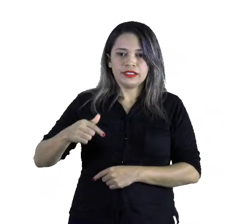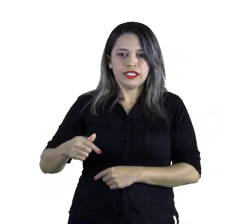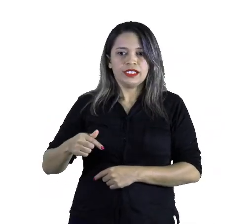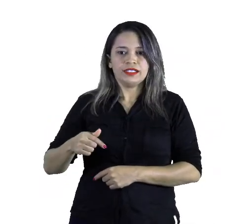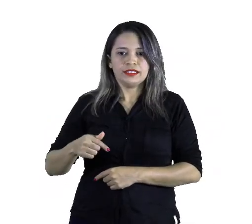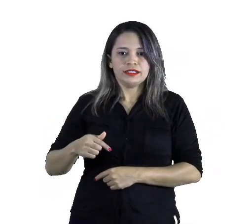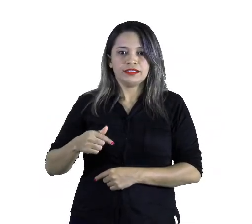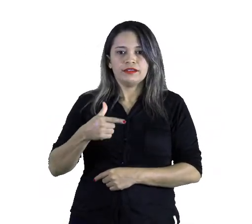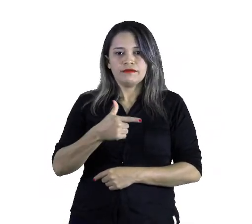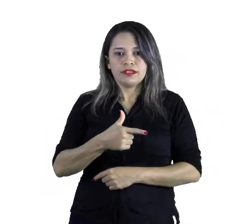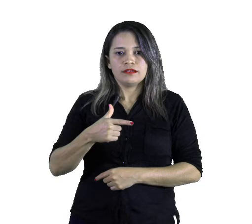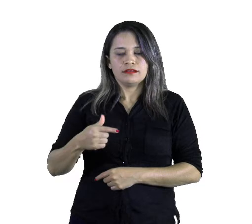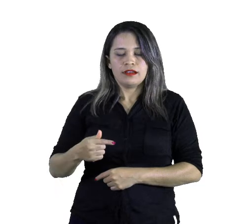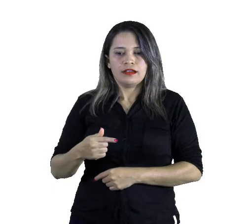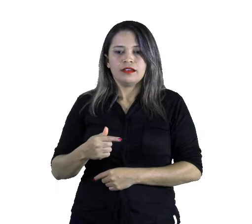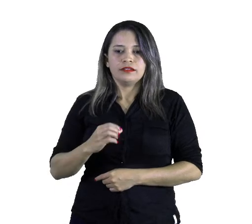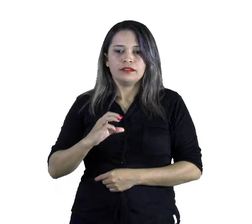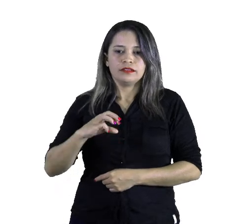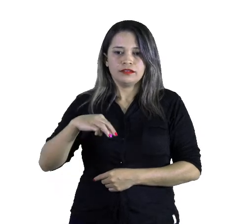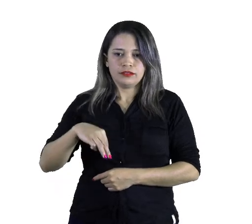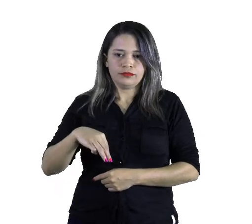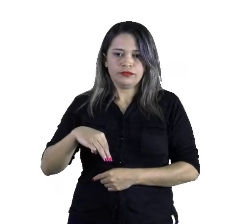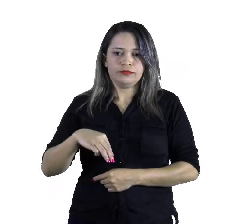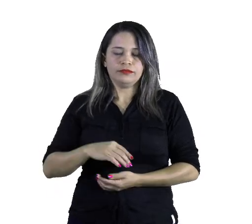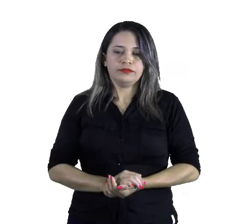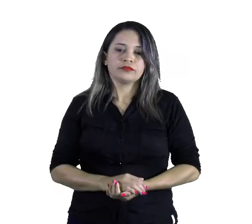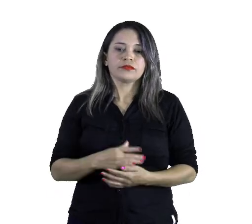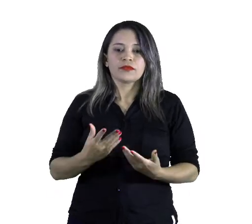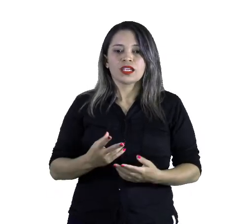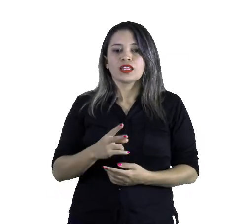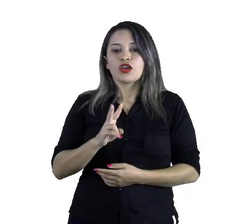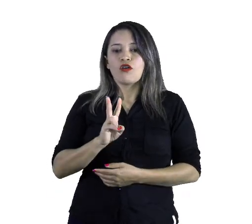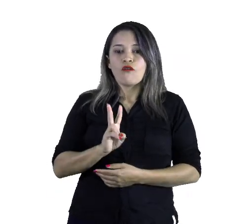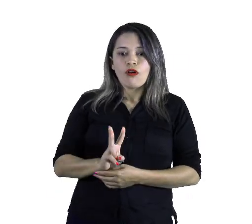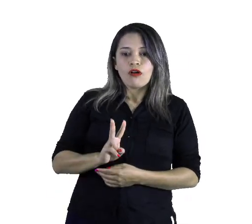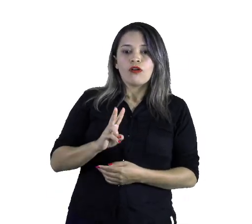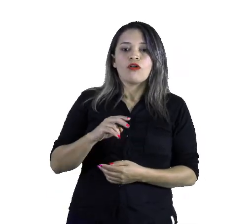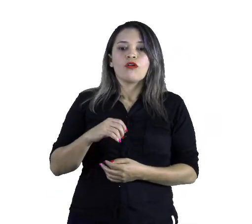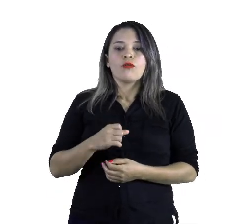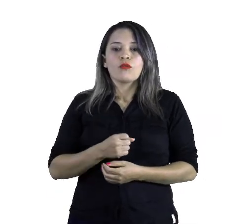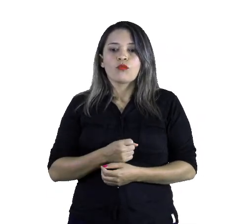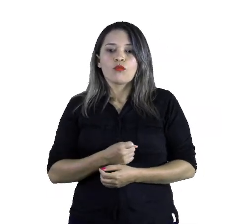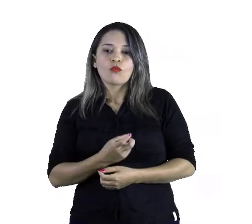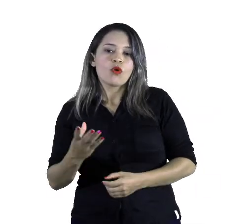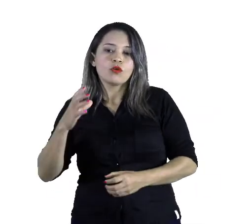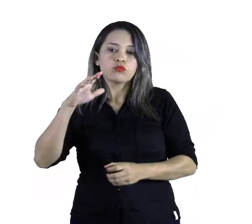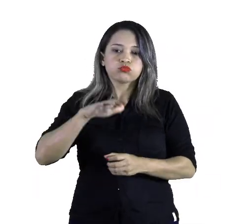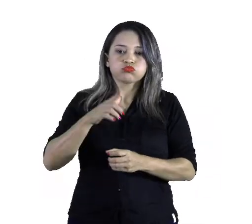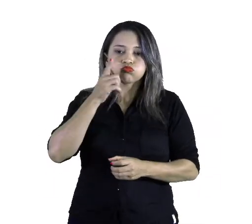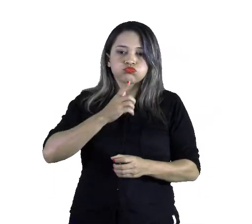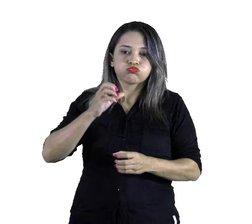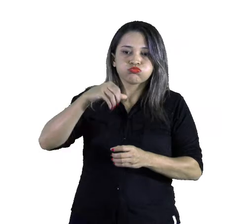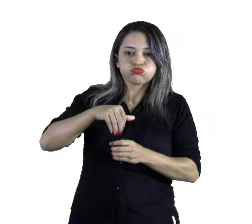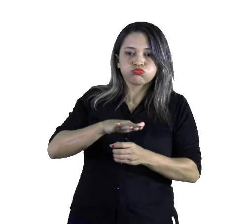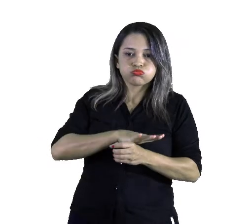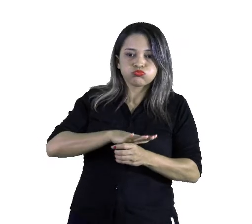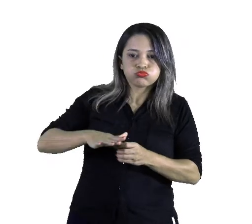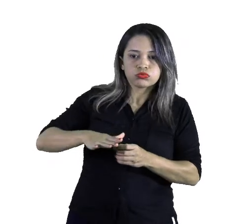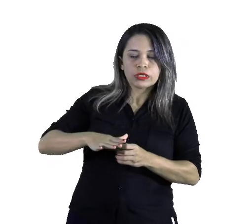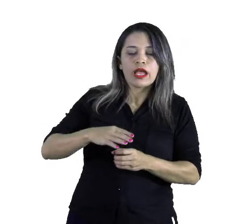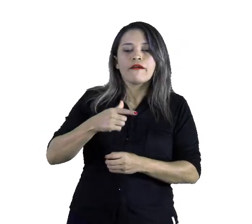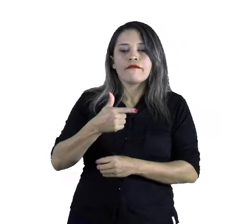aí, 27. Então, o volume, a quantidade, quanto cabe dentro desse cubo